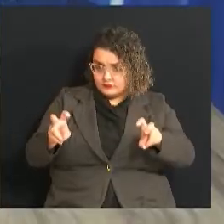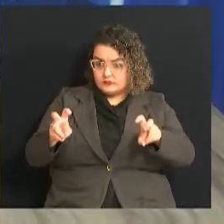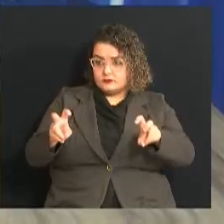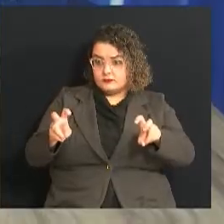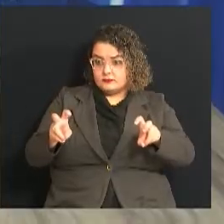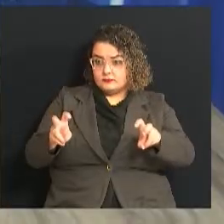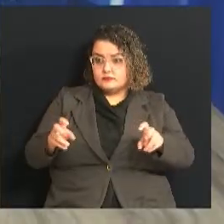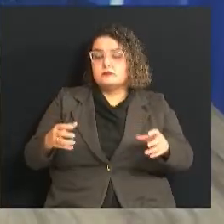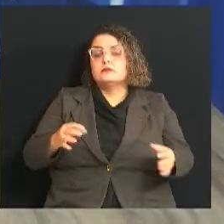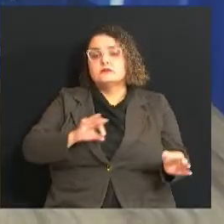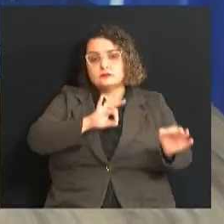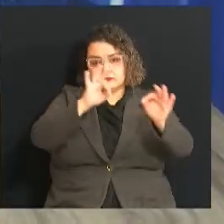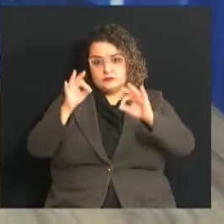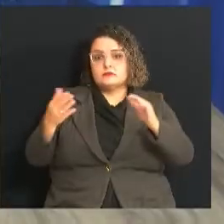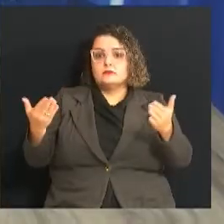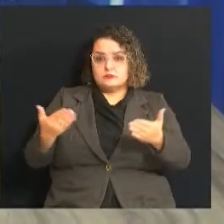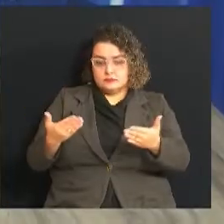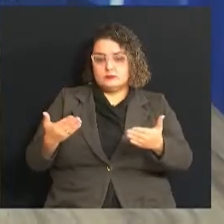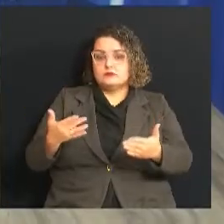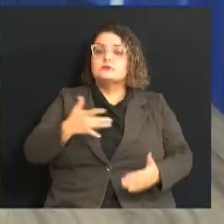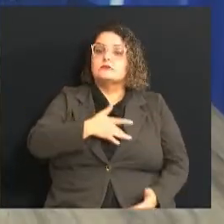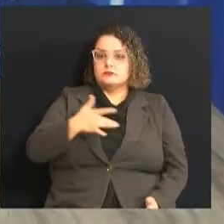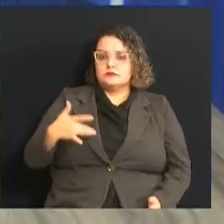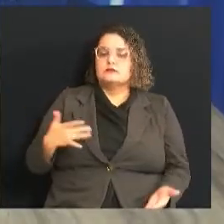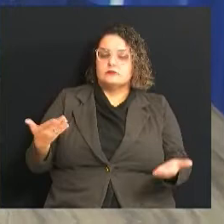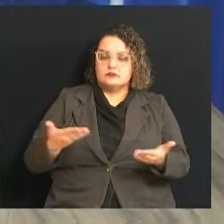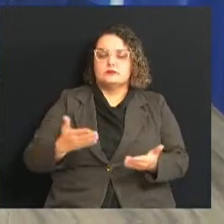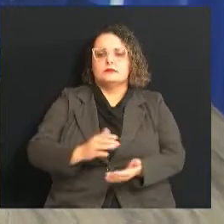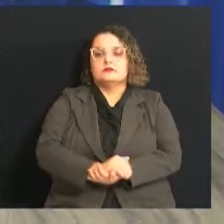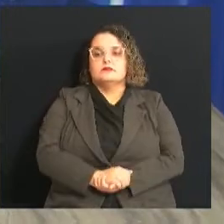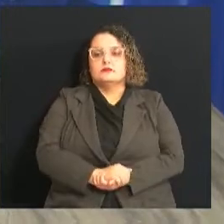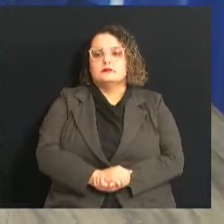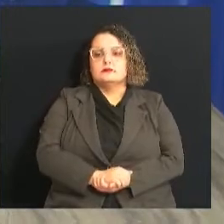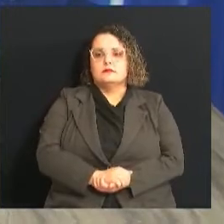você acompanha Saúde Agora.